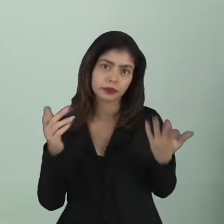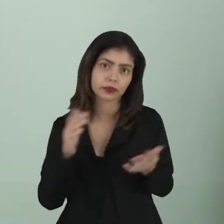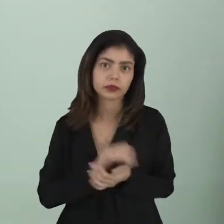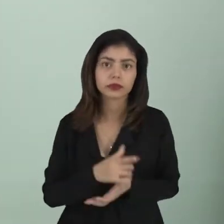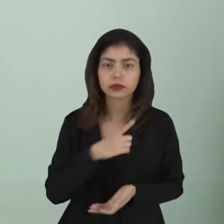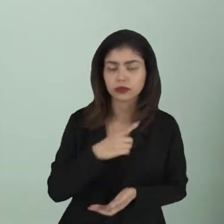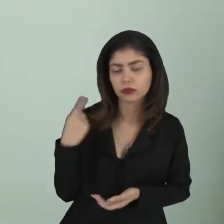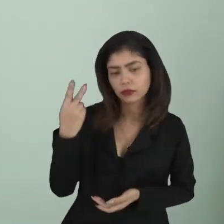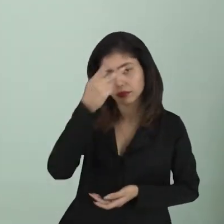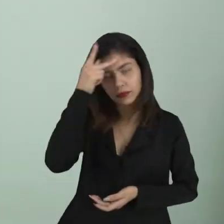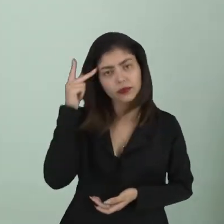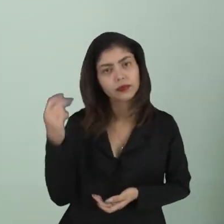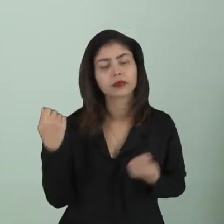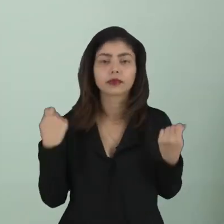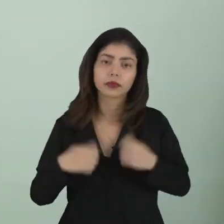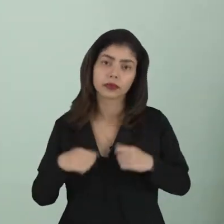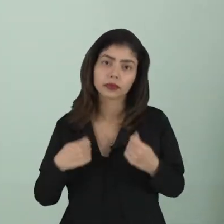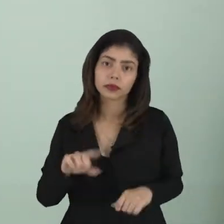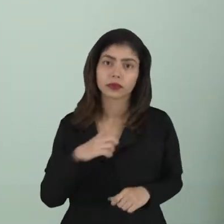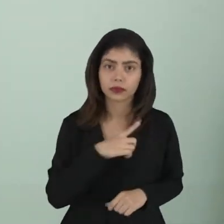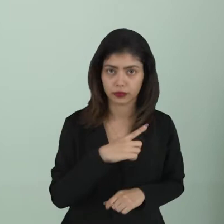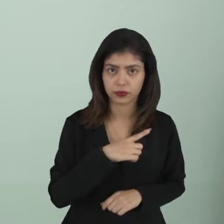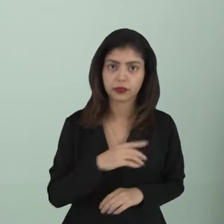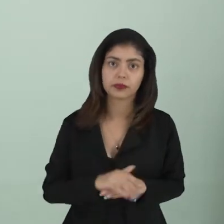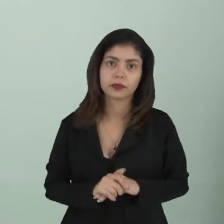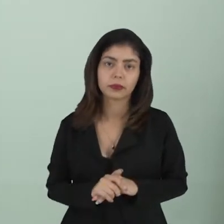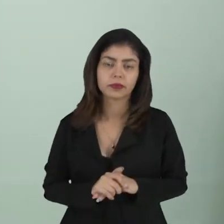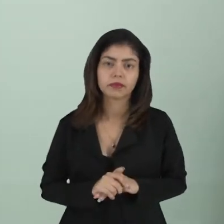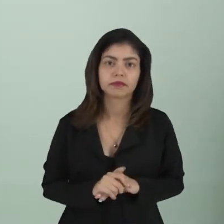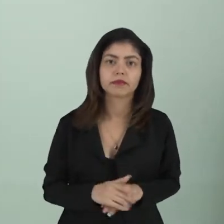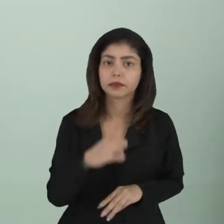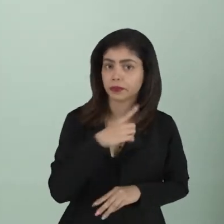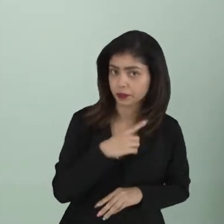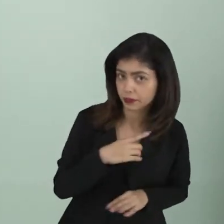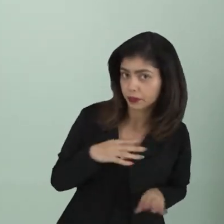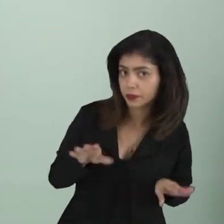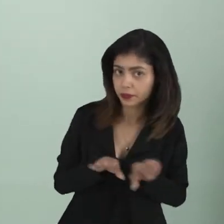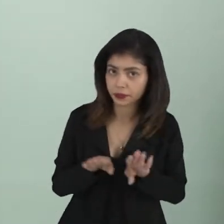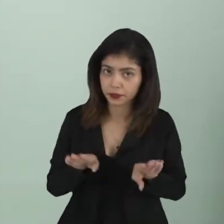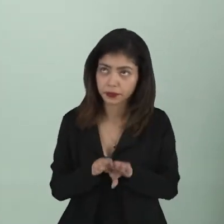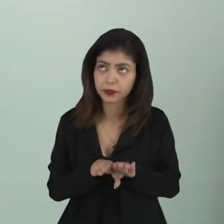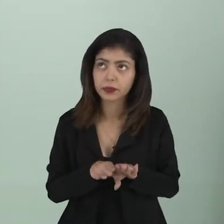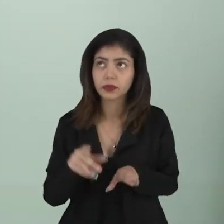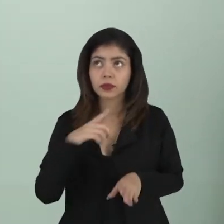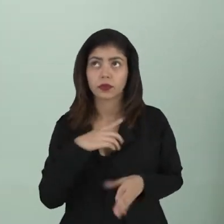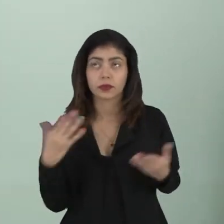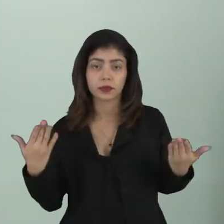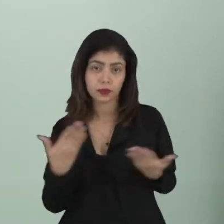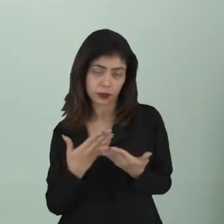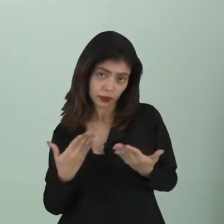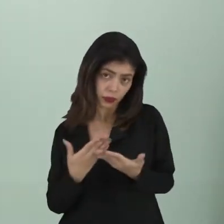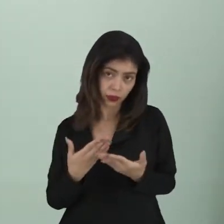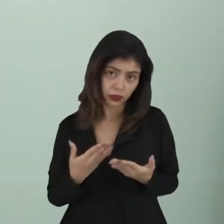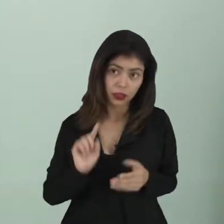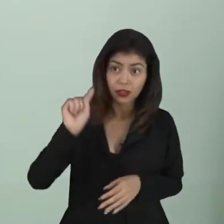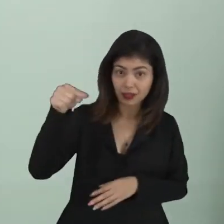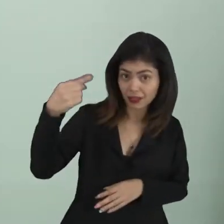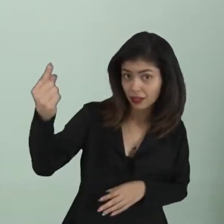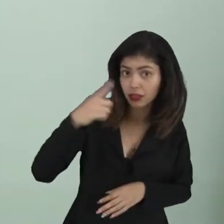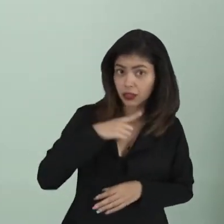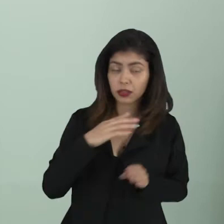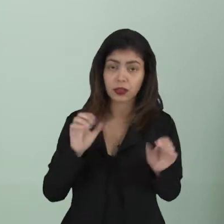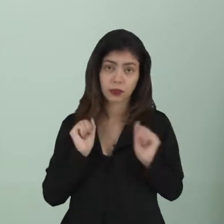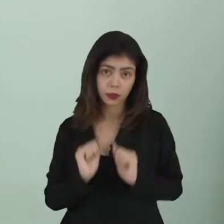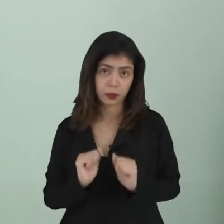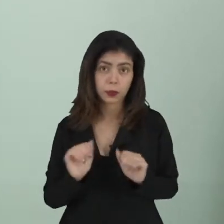as pessoas precisam desencadear. Então tivemos esse auge tecnológico naquilo que nós